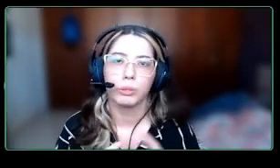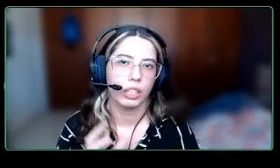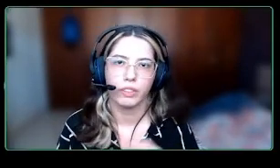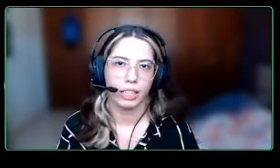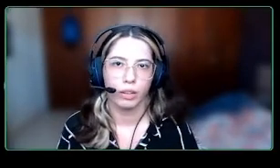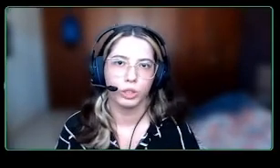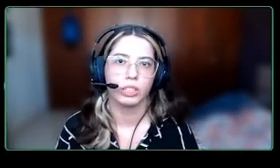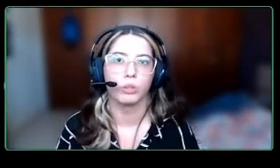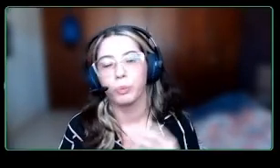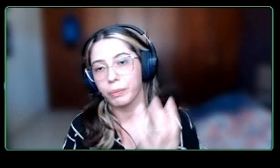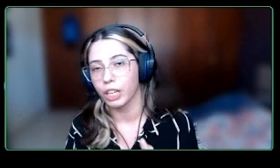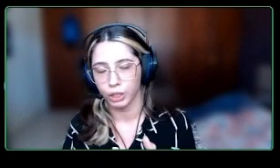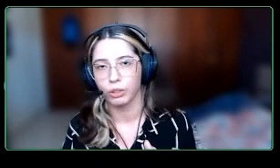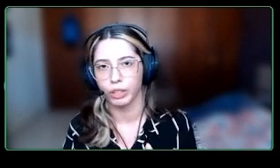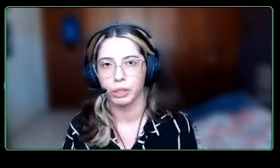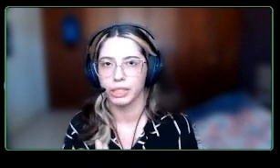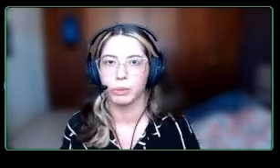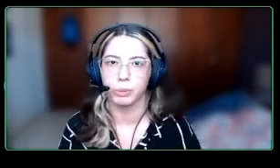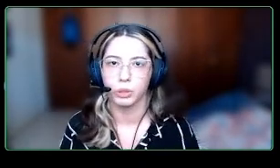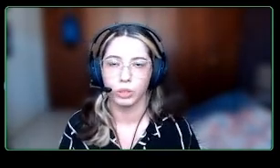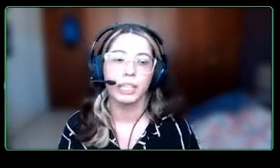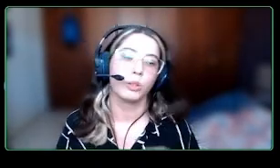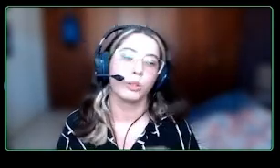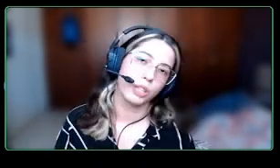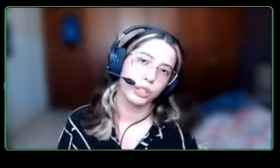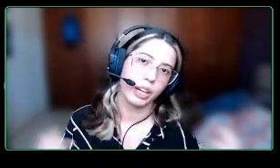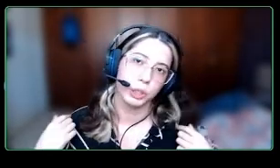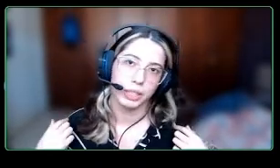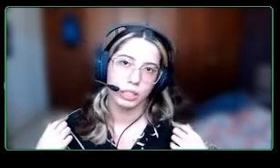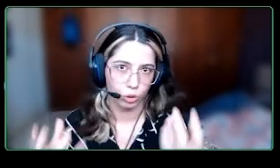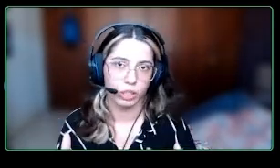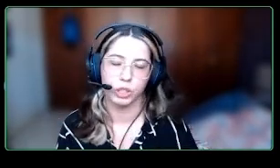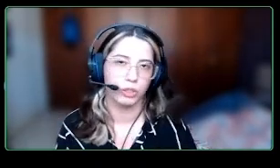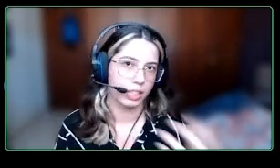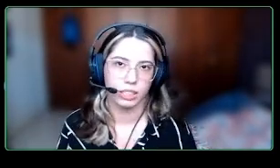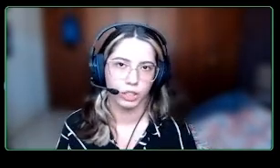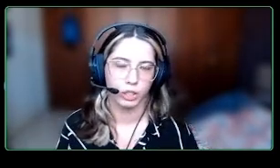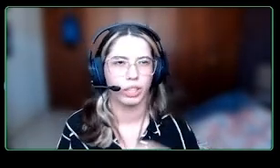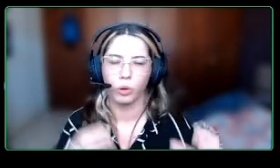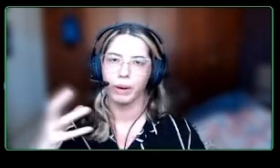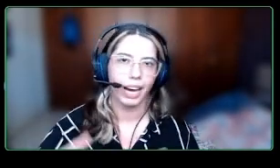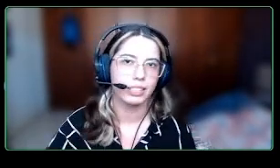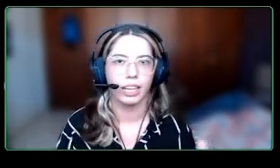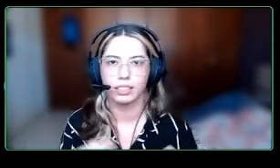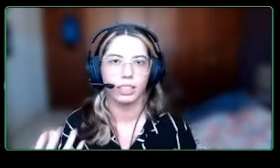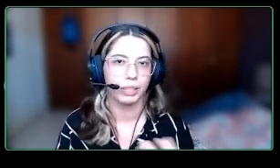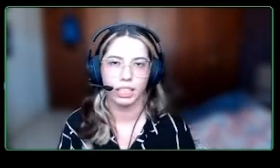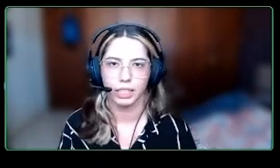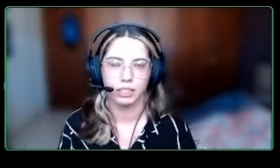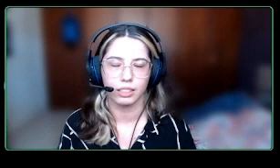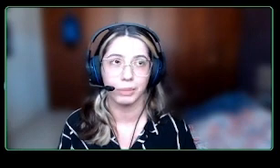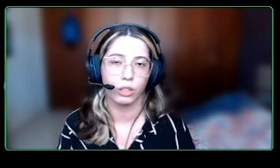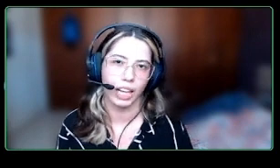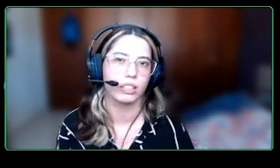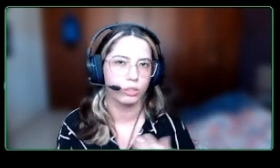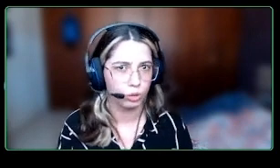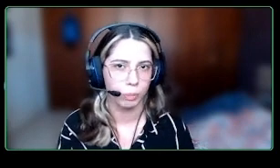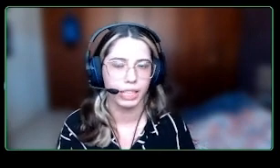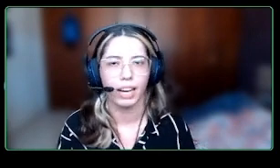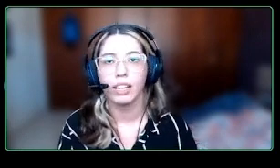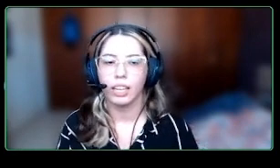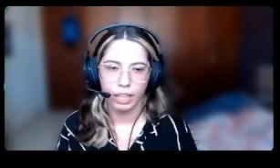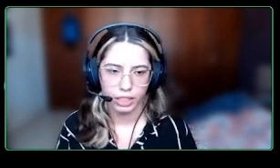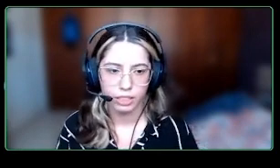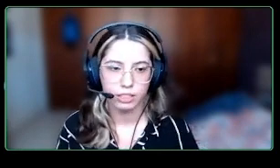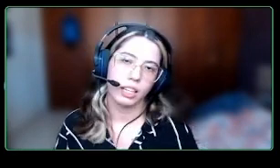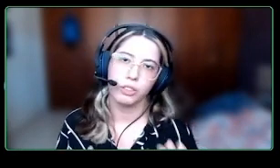Os tópicos que a gente vai tratar hoje são o primeiro artigo, que foi disponibilizado pela professora, o segundo artigo que a gente pesquisou, então a gente foi atrás desse artigo que comparasse essa madeira laminada colada do tipo